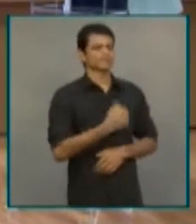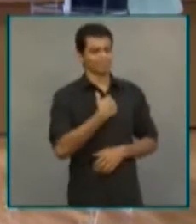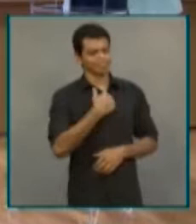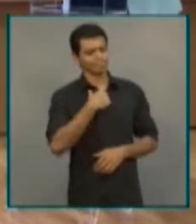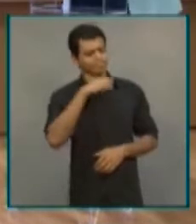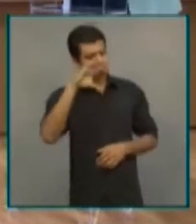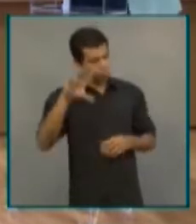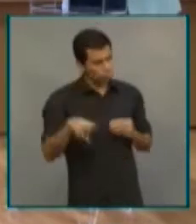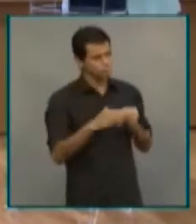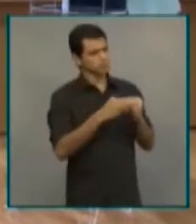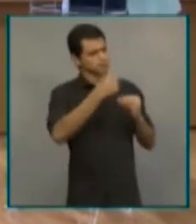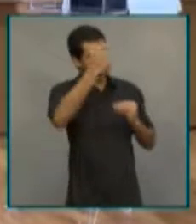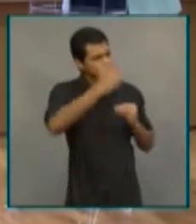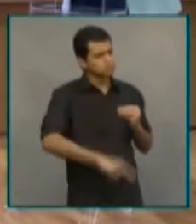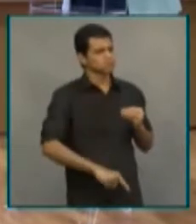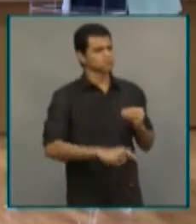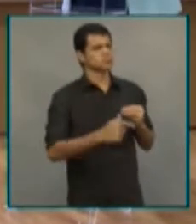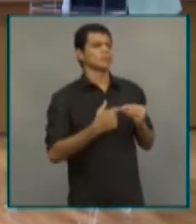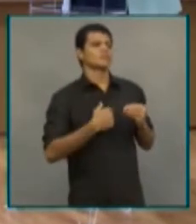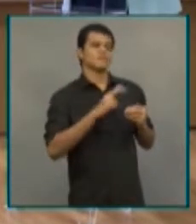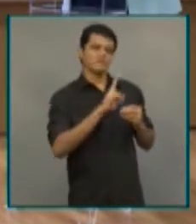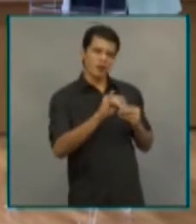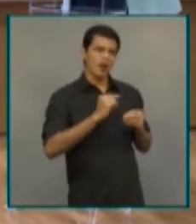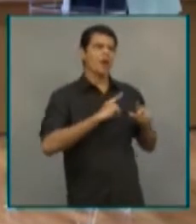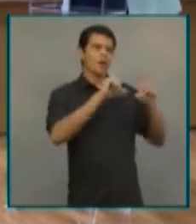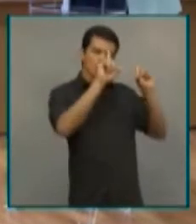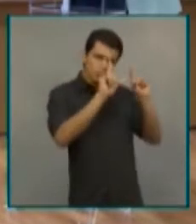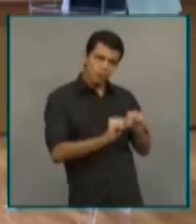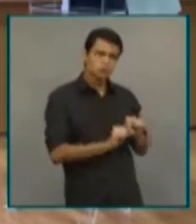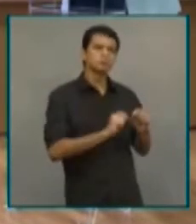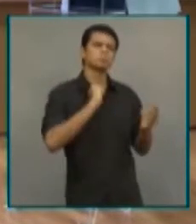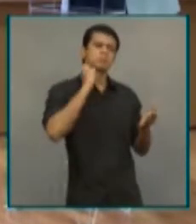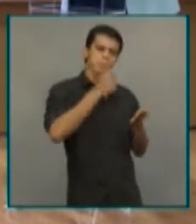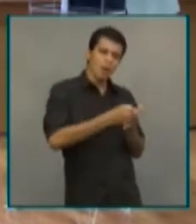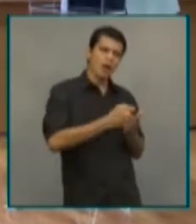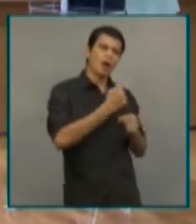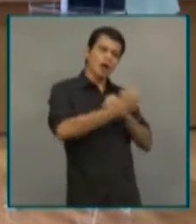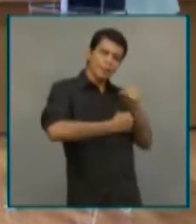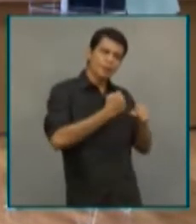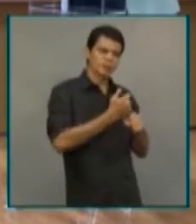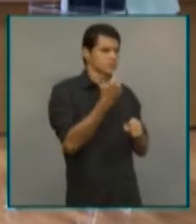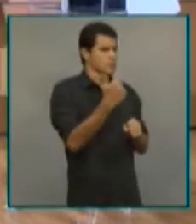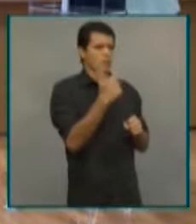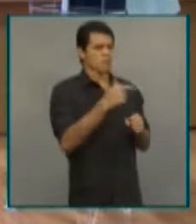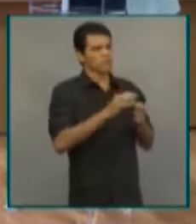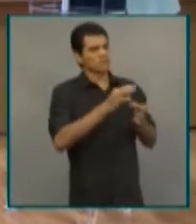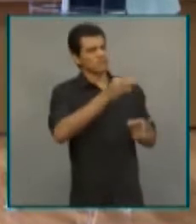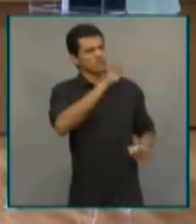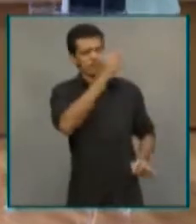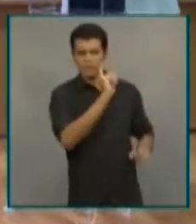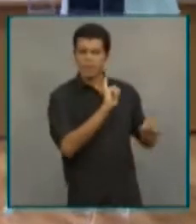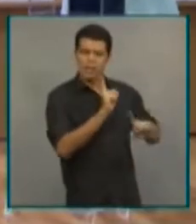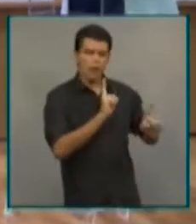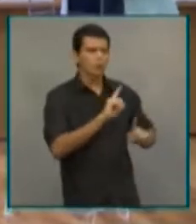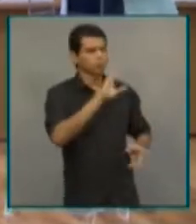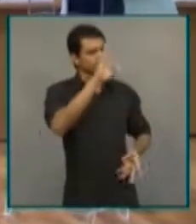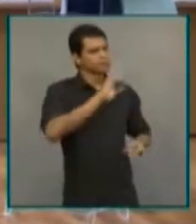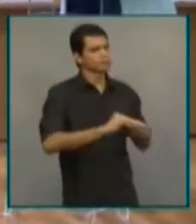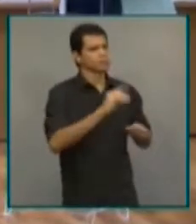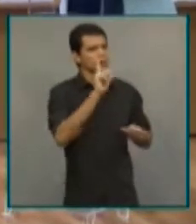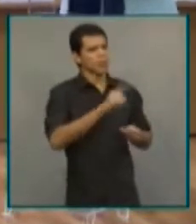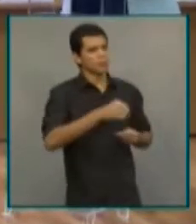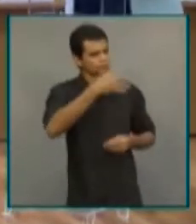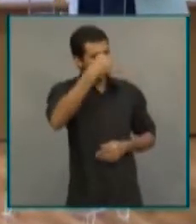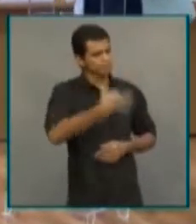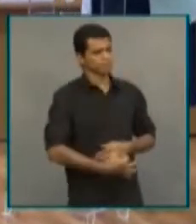sim reduzir o valor da anuidade da OAB. Não existe falácia, que existe é ação, em a minha biografia